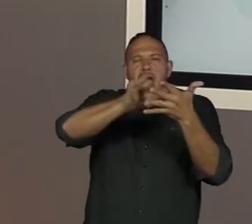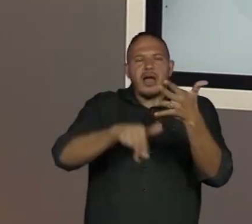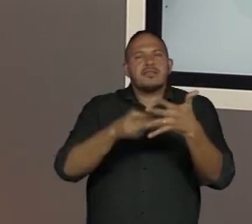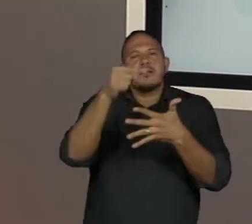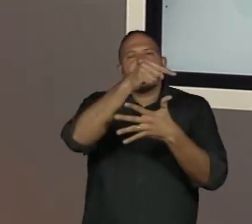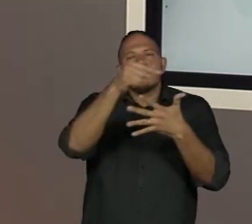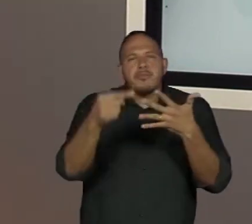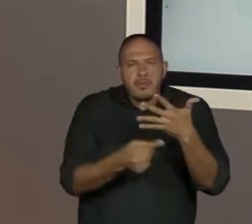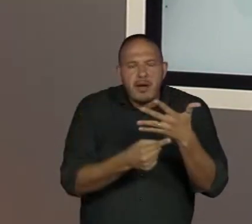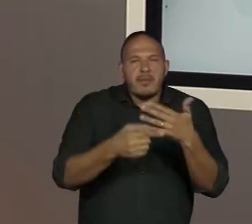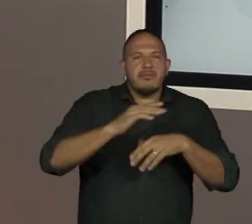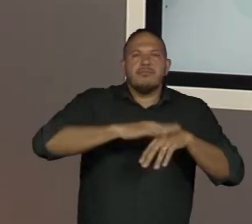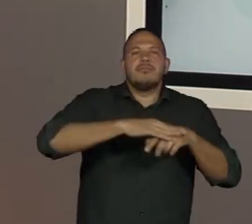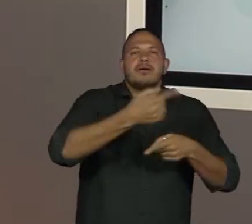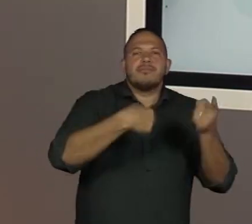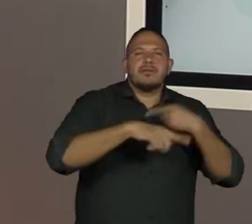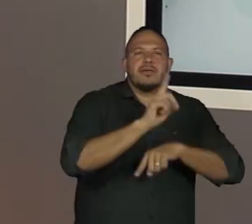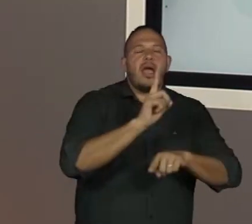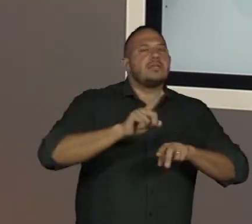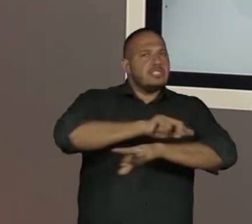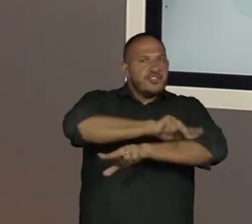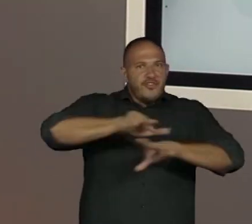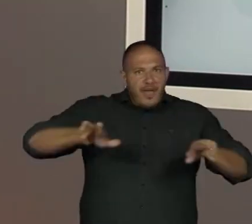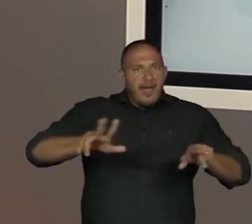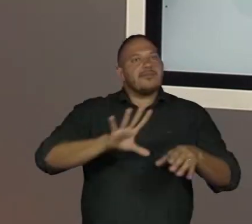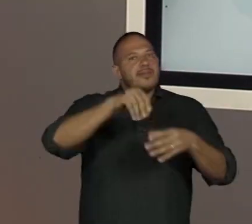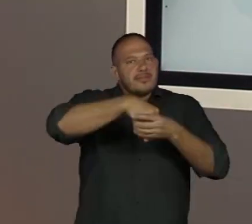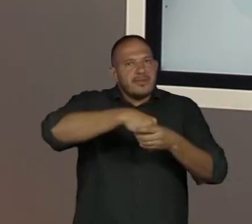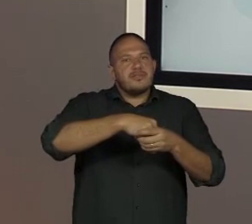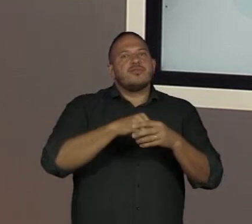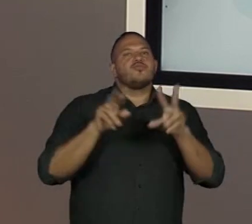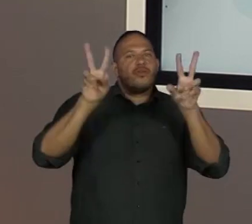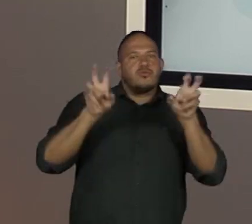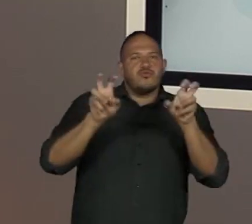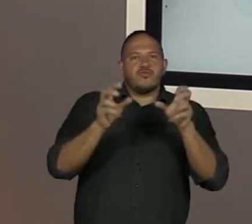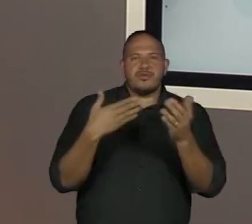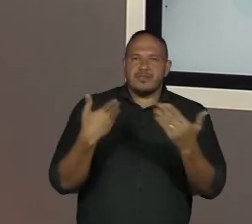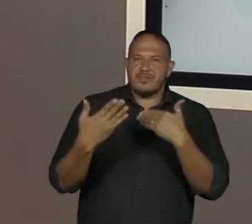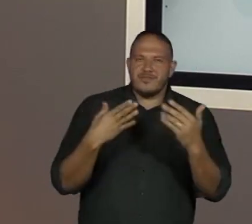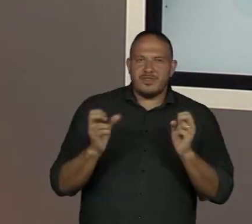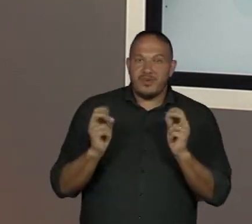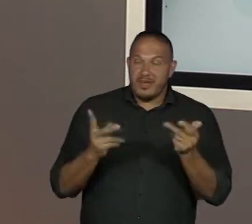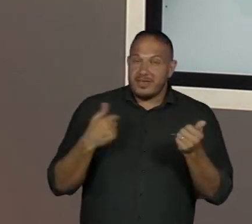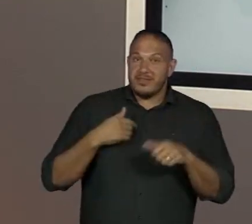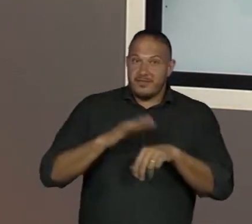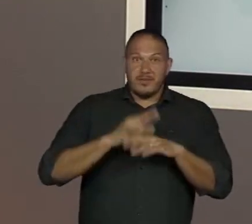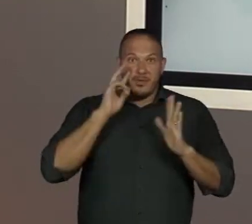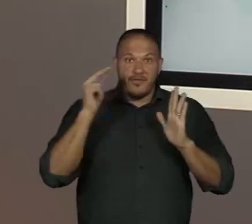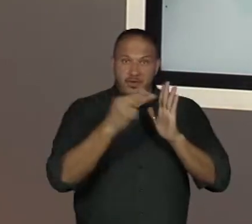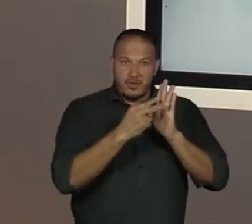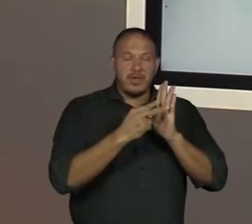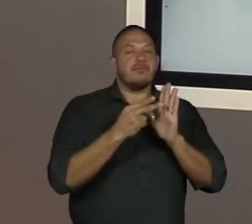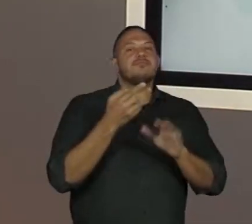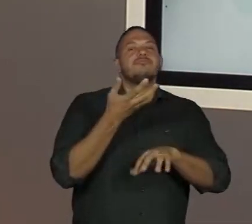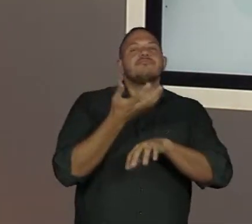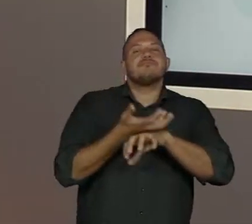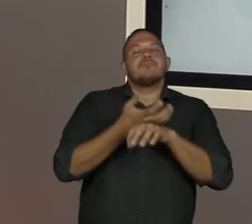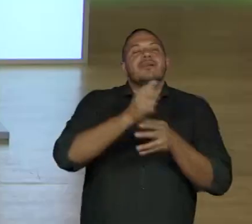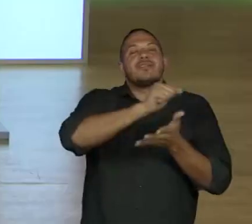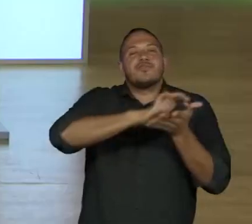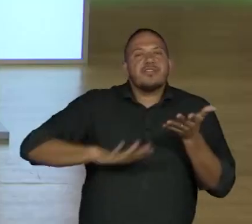a aula contempla diversas habilidades dentro do assunto que nós vamos tratar. Então vamos para a leitura das habilidades da aula de